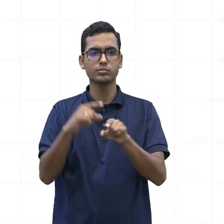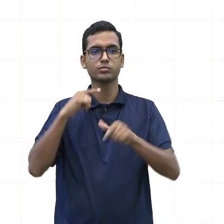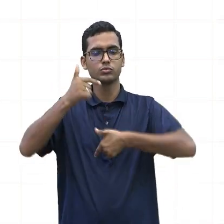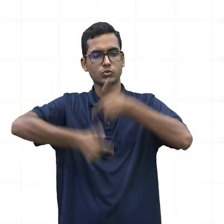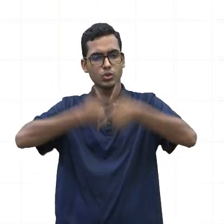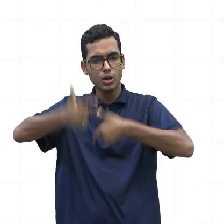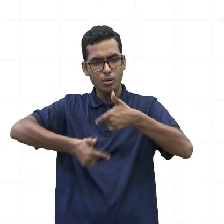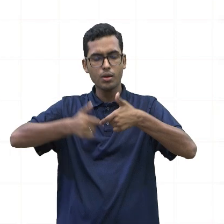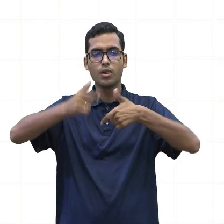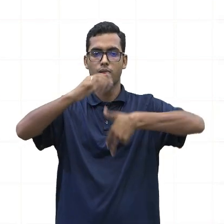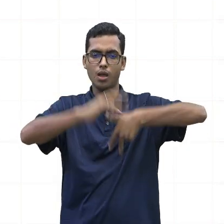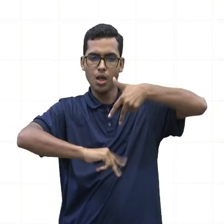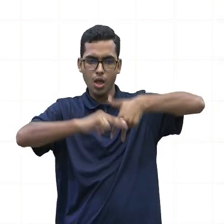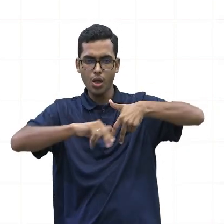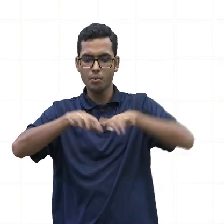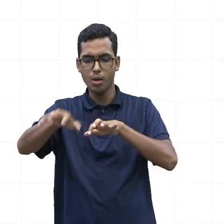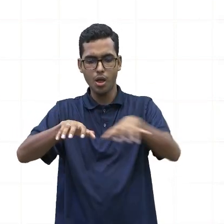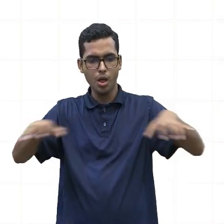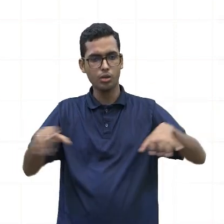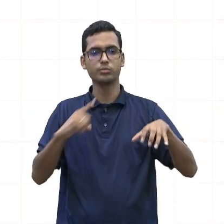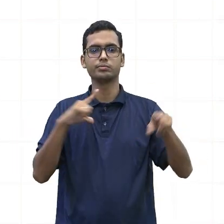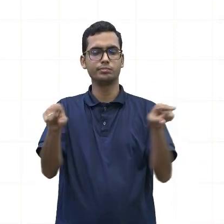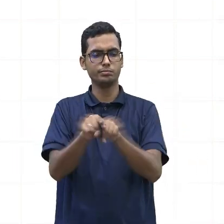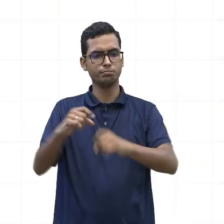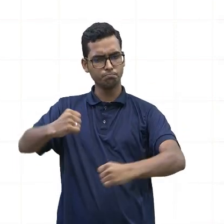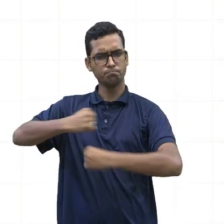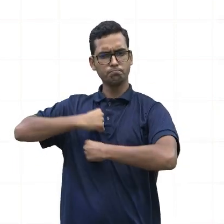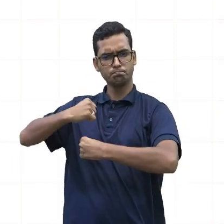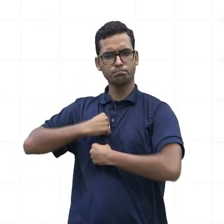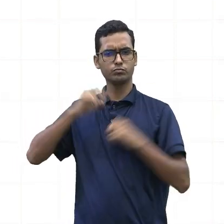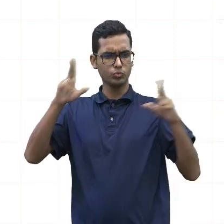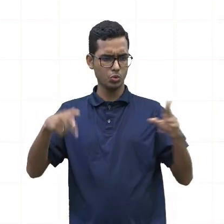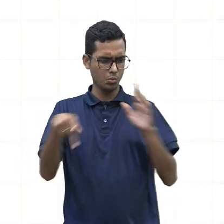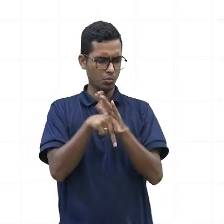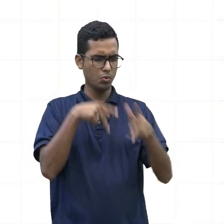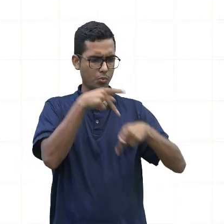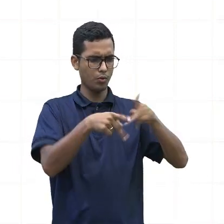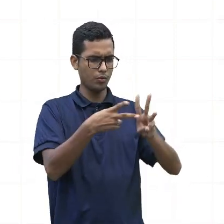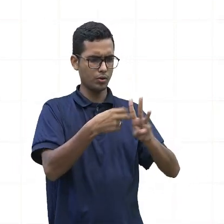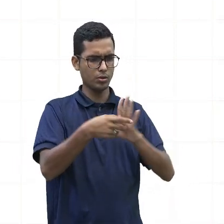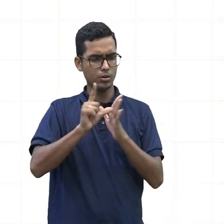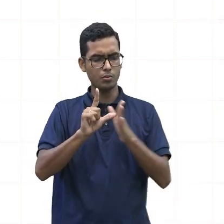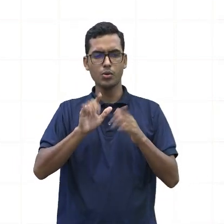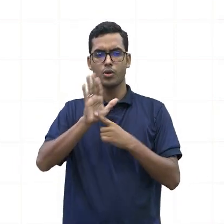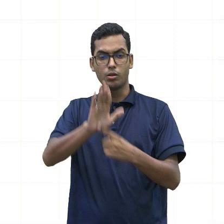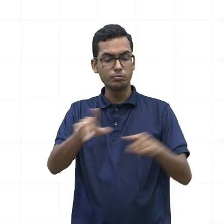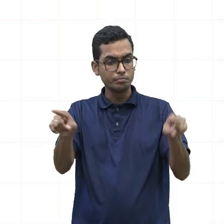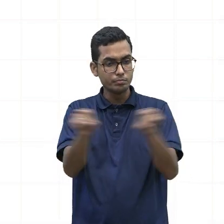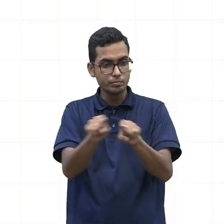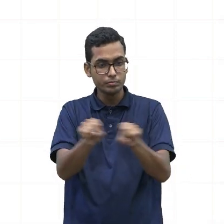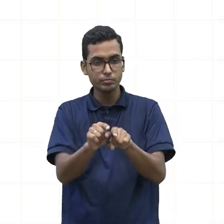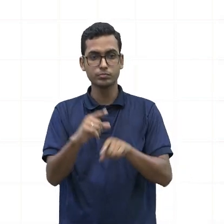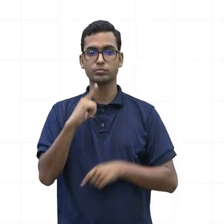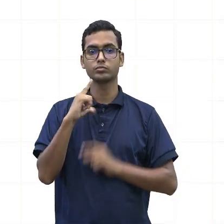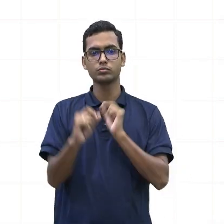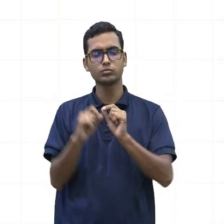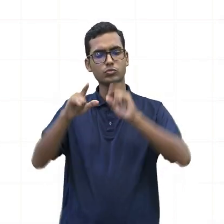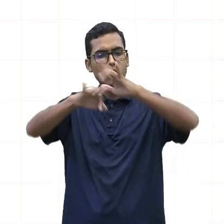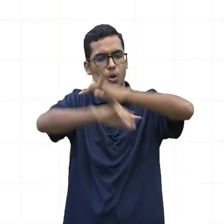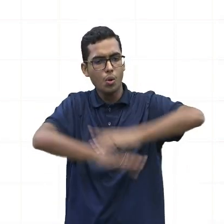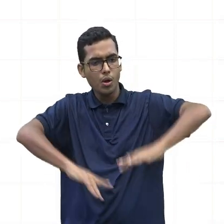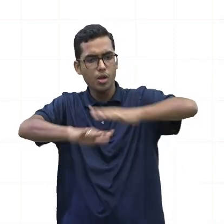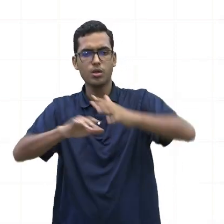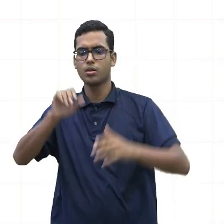Eles também eram guerreiros, assim como os cambebas, e eles possuíam rituais do antropofagismo.